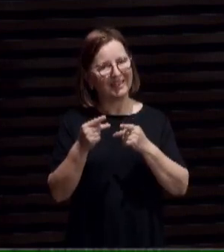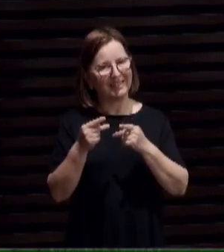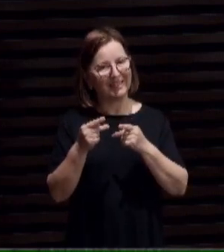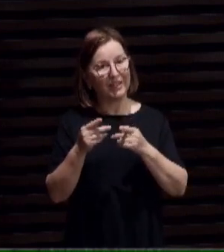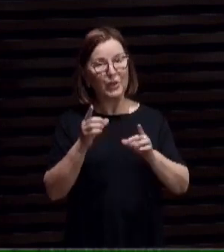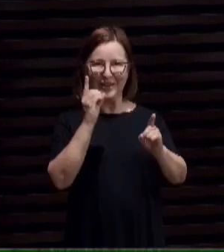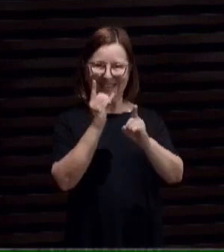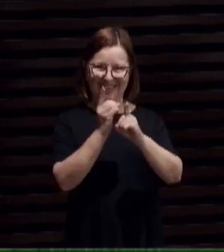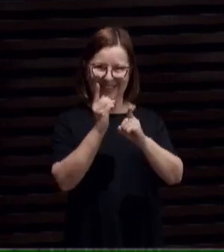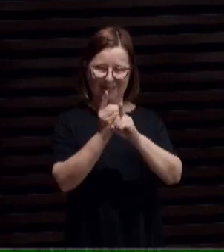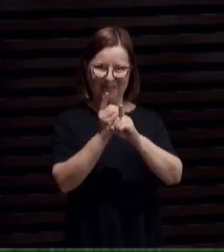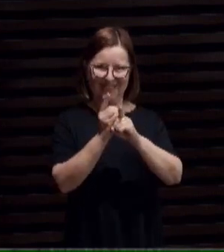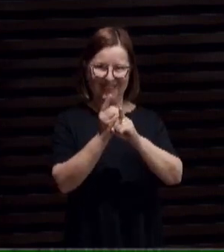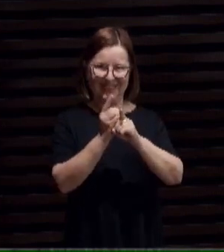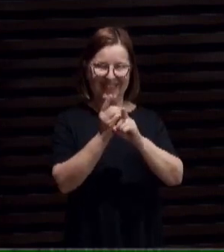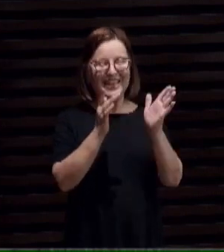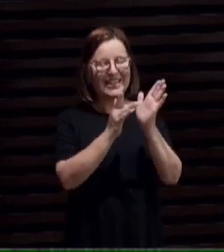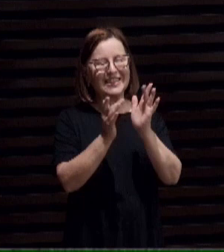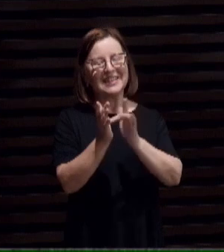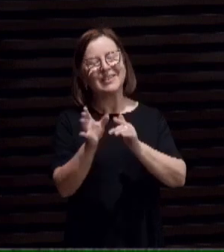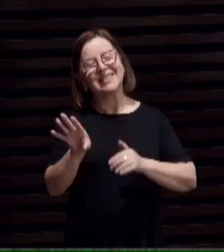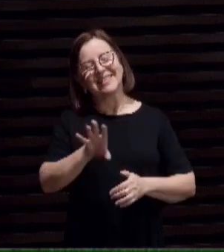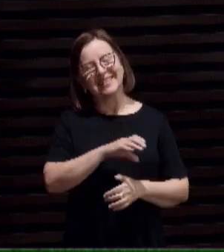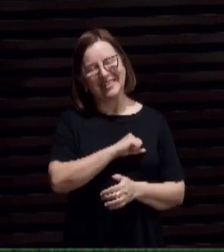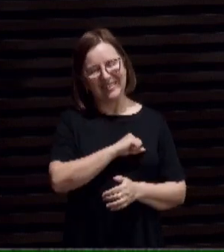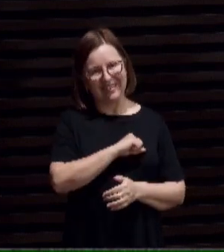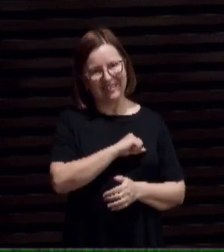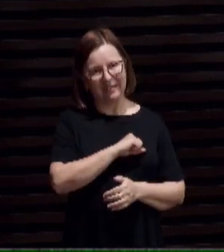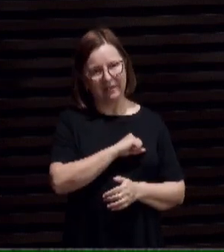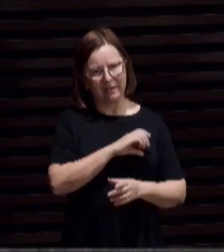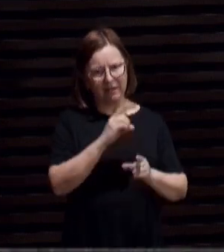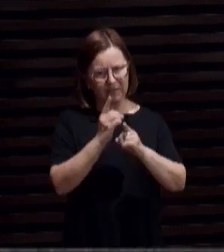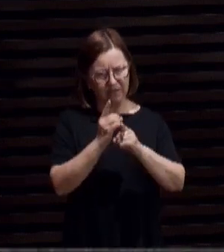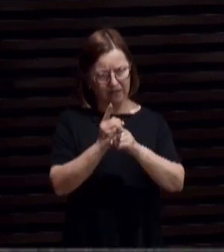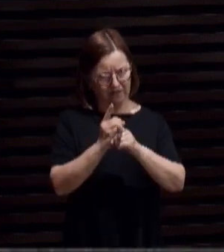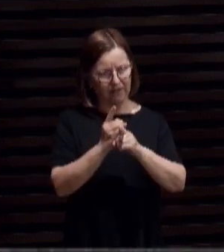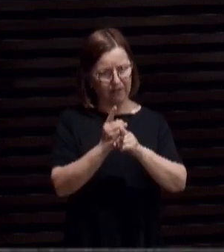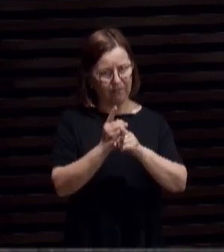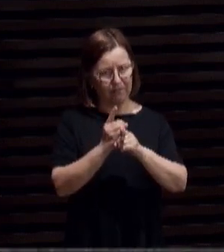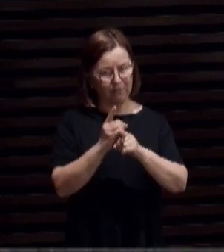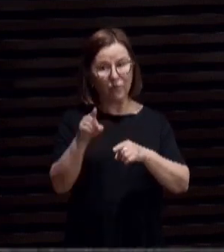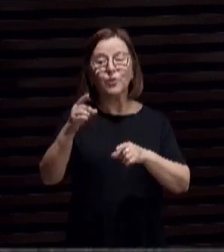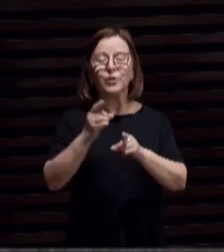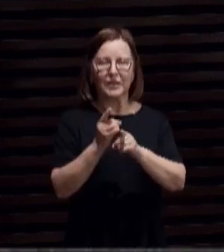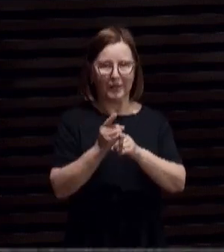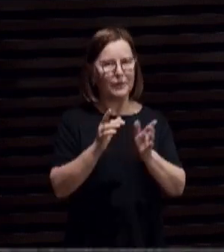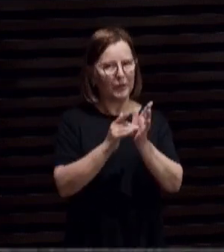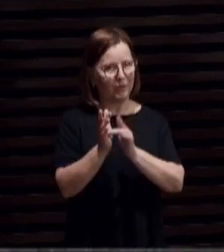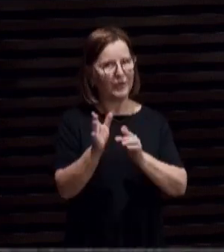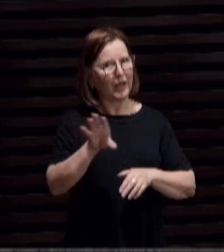O discípulo que foi amado por Jesus. Os outros não eram? Sem dúvida. Mas